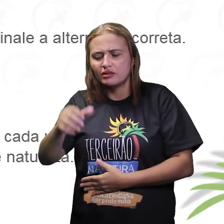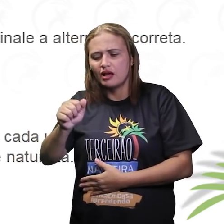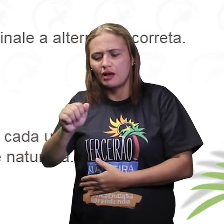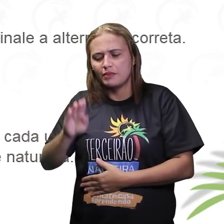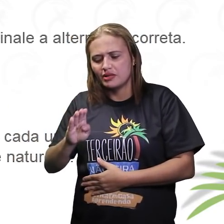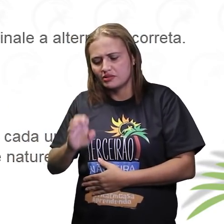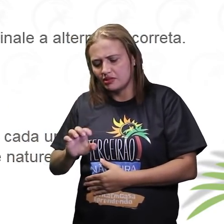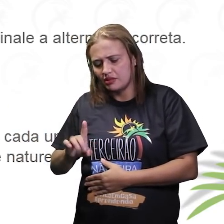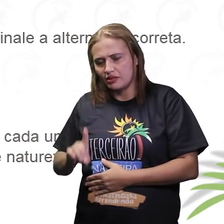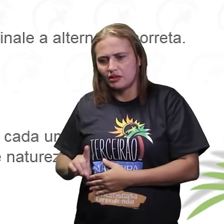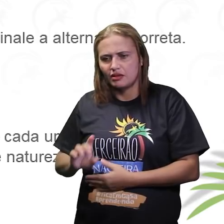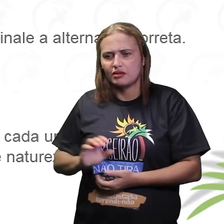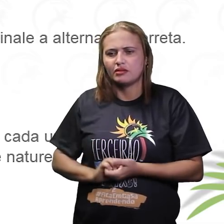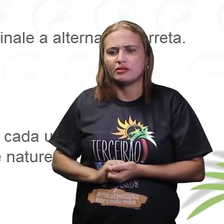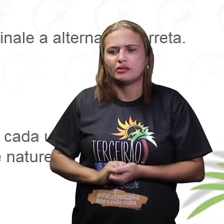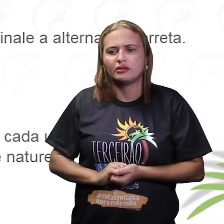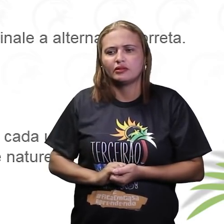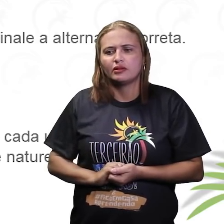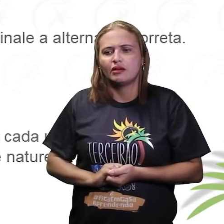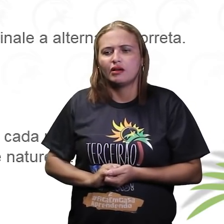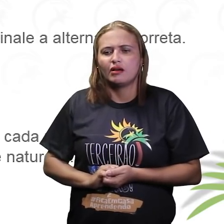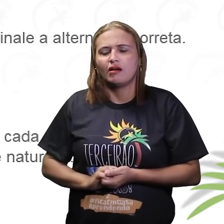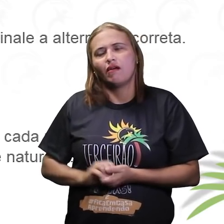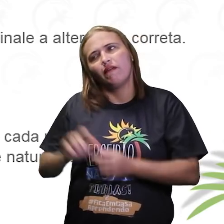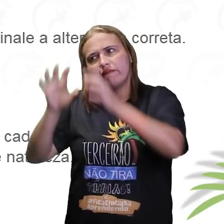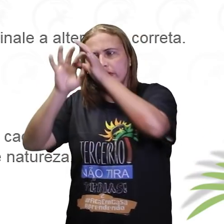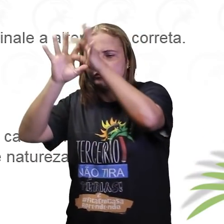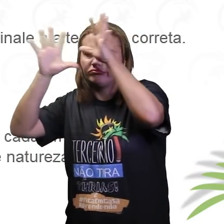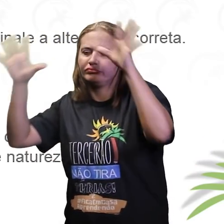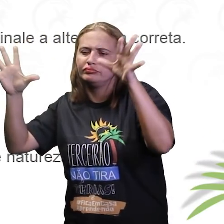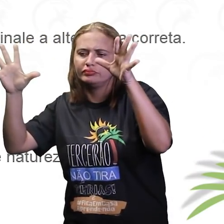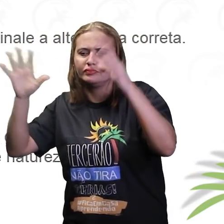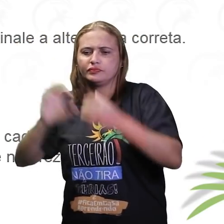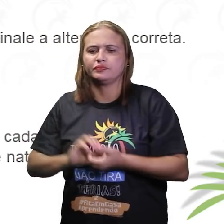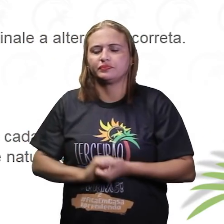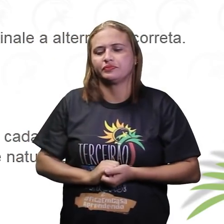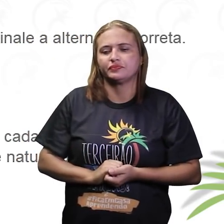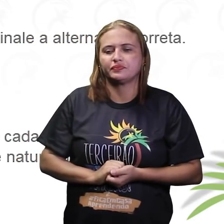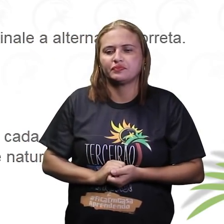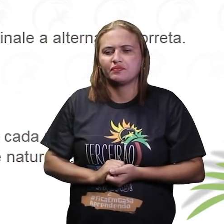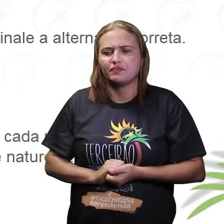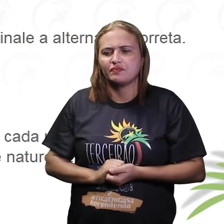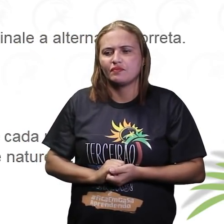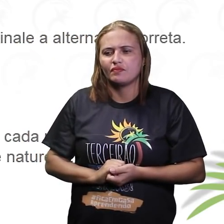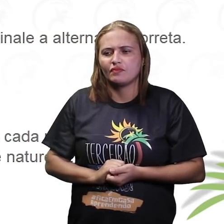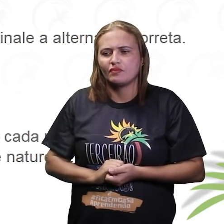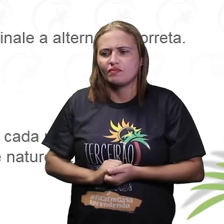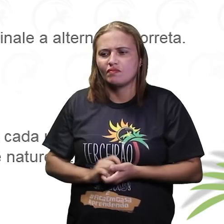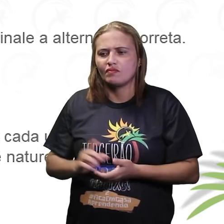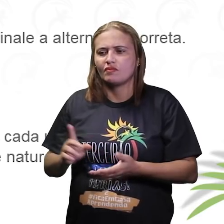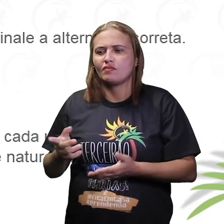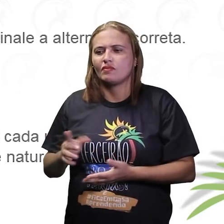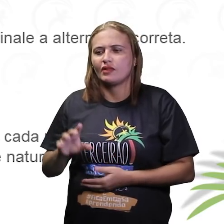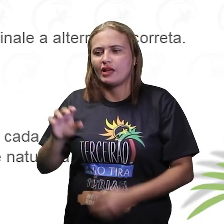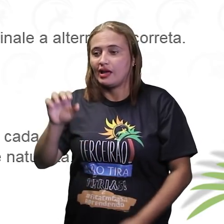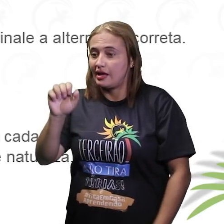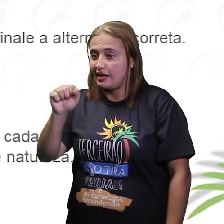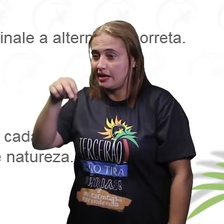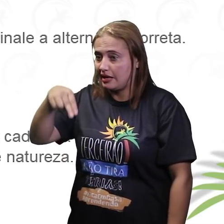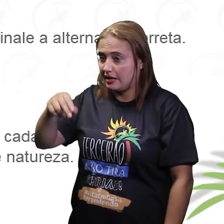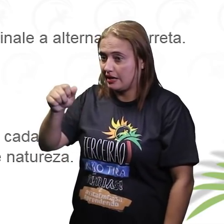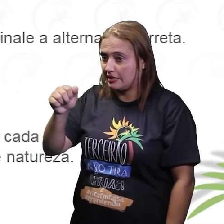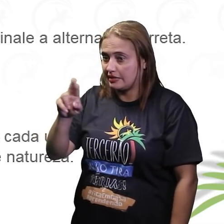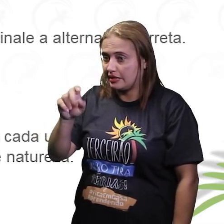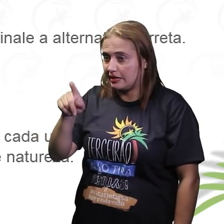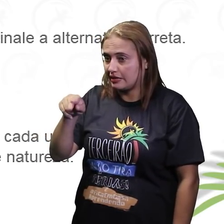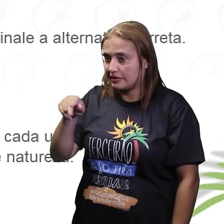estado de anarquia? Não, aqui é liberal, não é anarquista. O estado de natureza se confunde com o estado de servidão? Também não. O estado de natureza, estado de servidão?